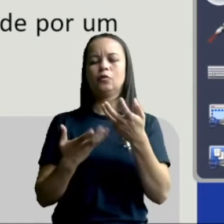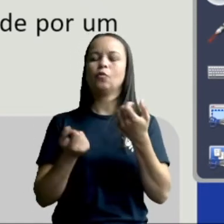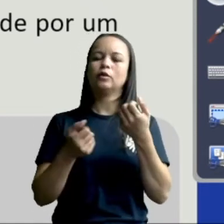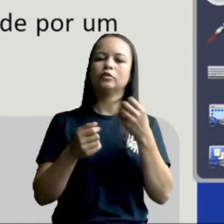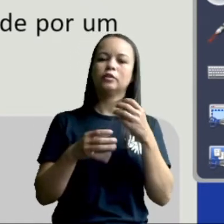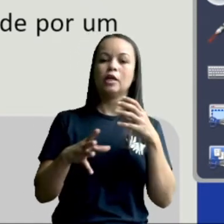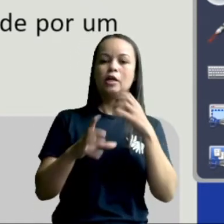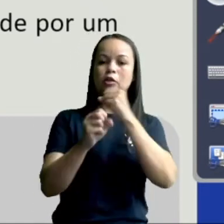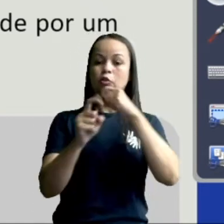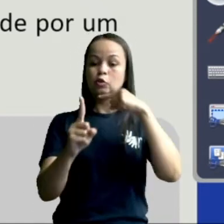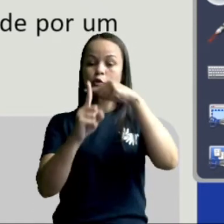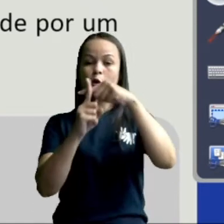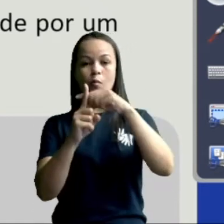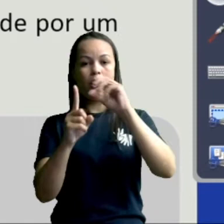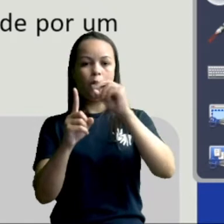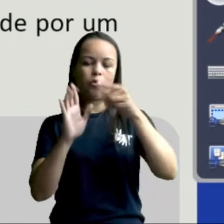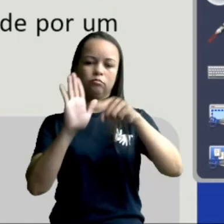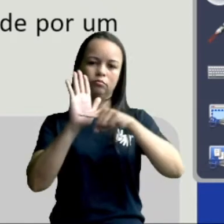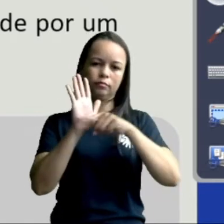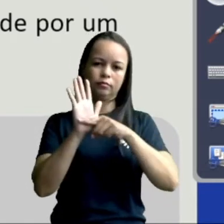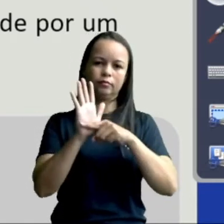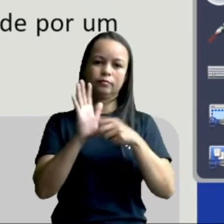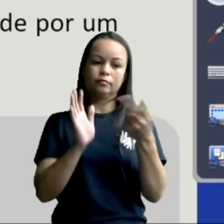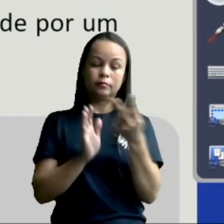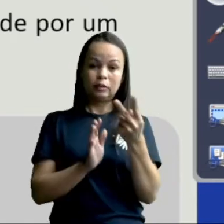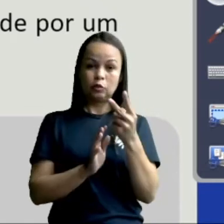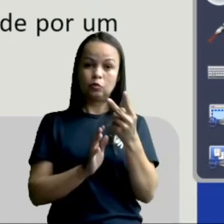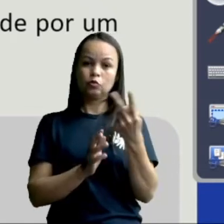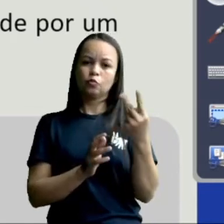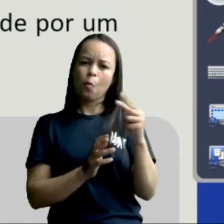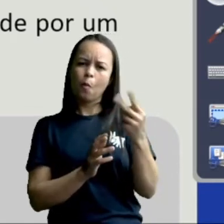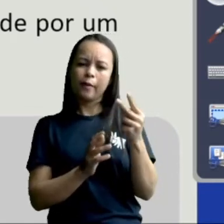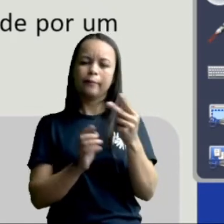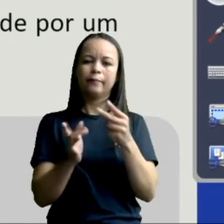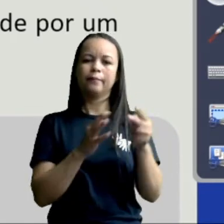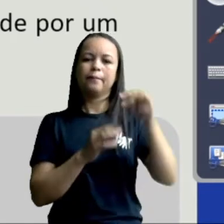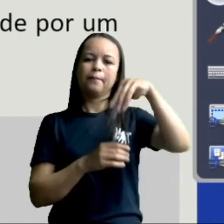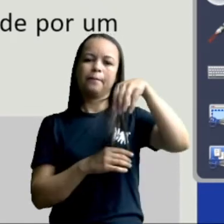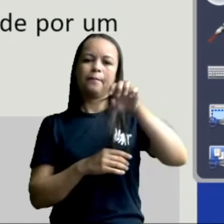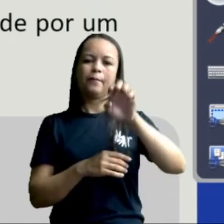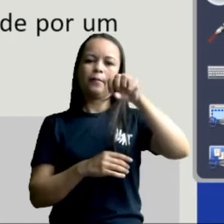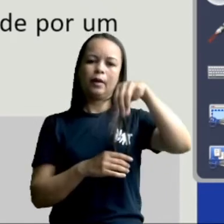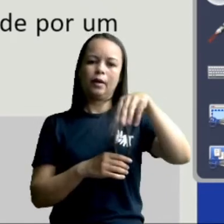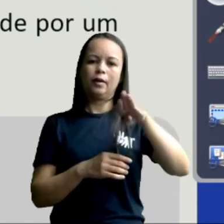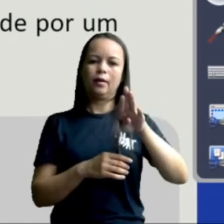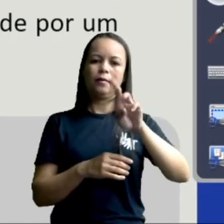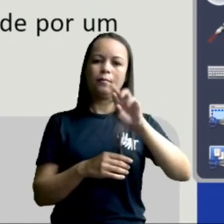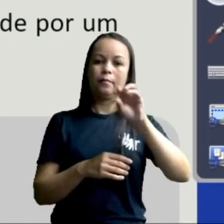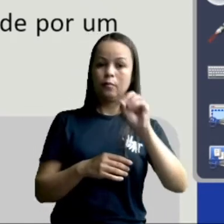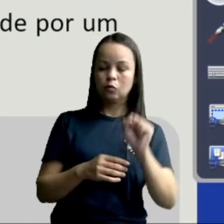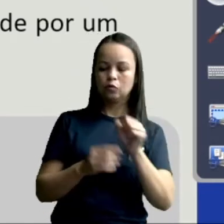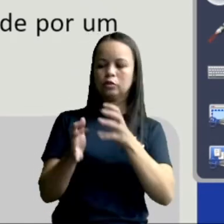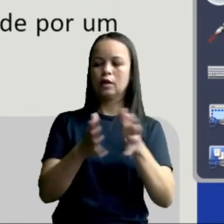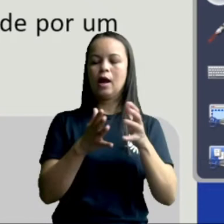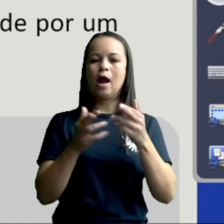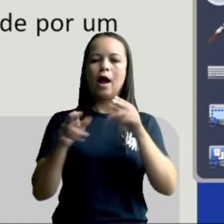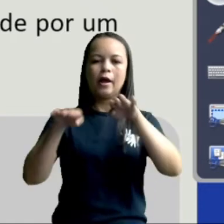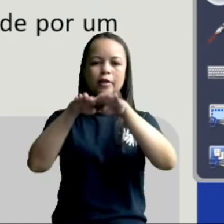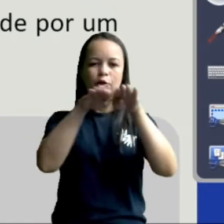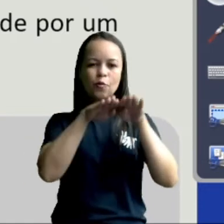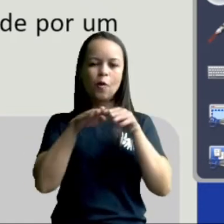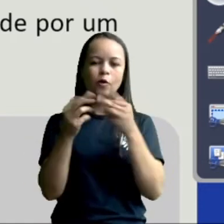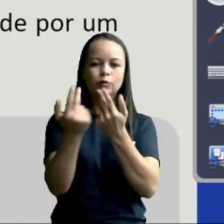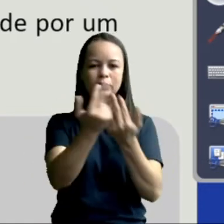subtrai um número nos dois membros, né, o mesmo valor nos dois membros, a igualdade se mantém. Então, é